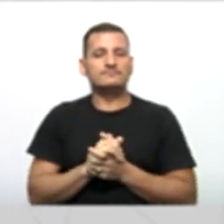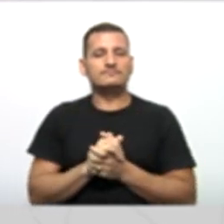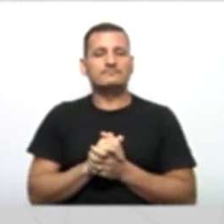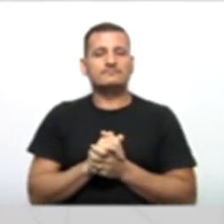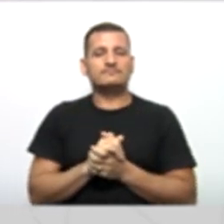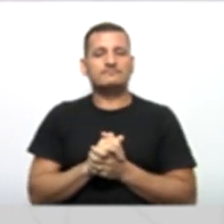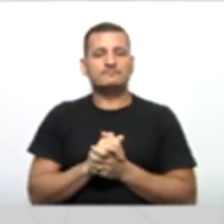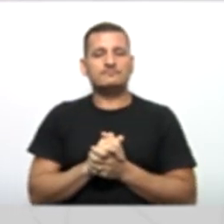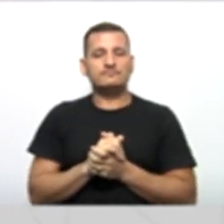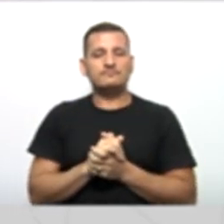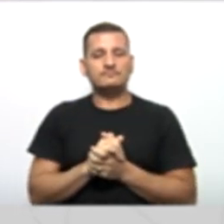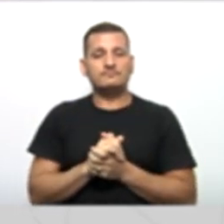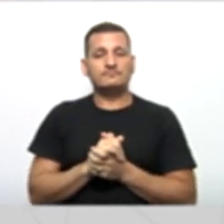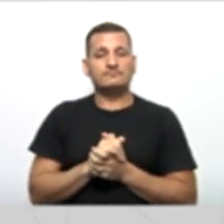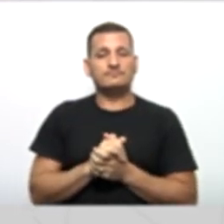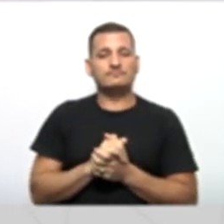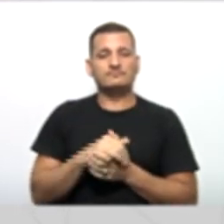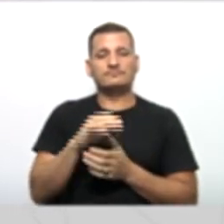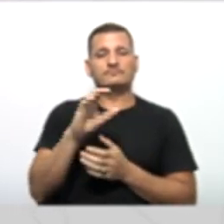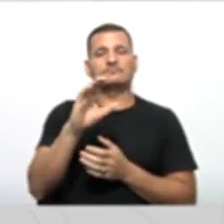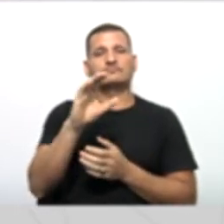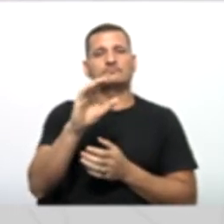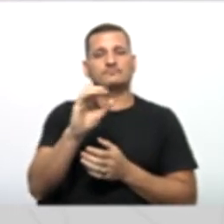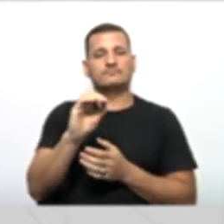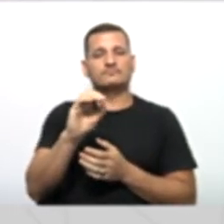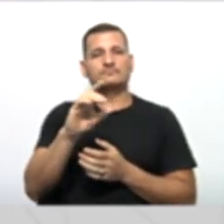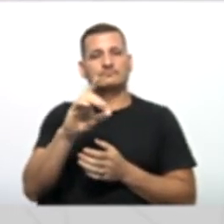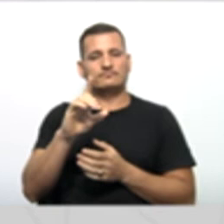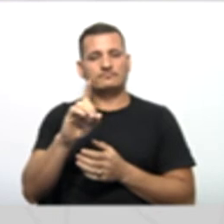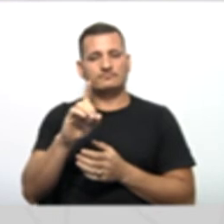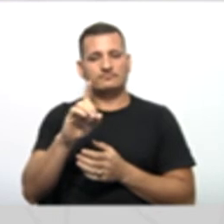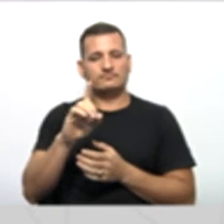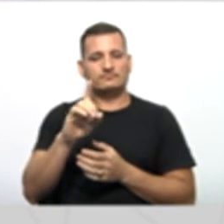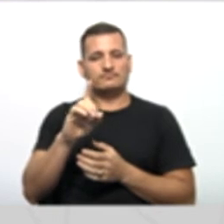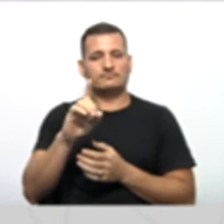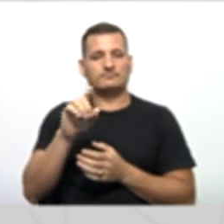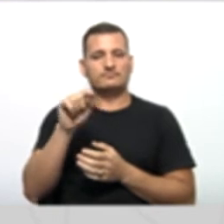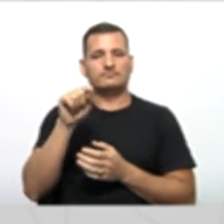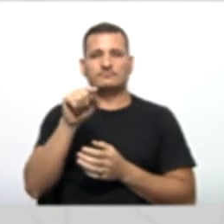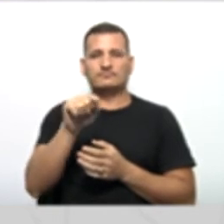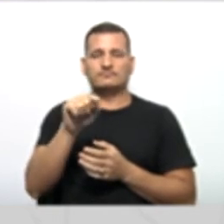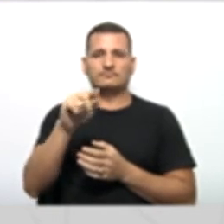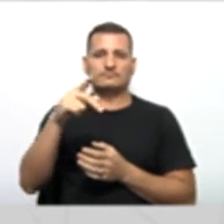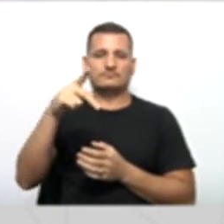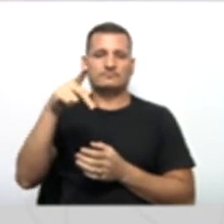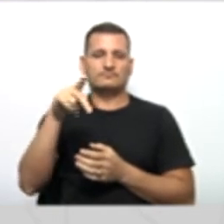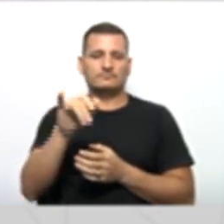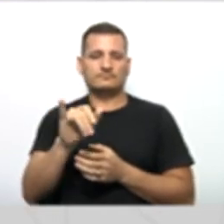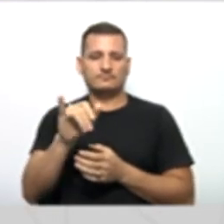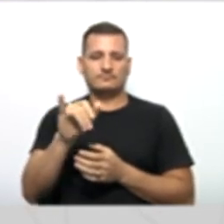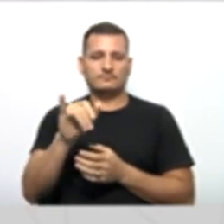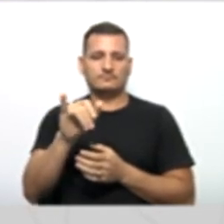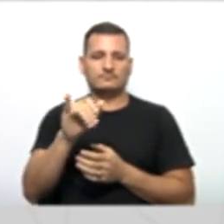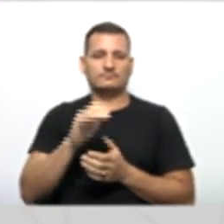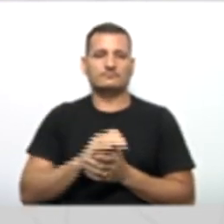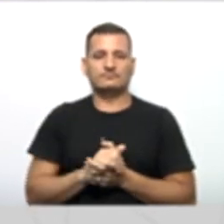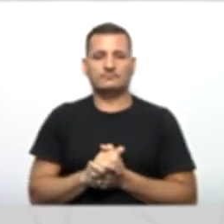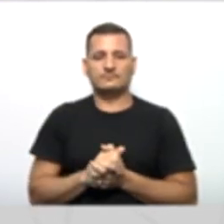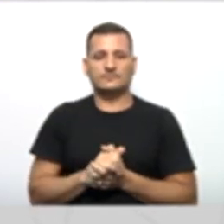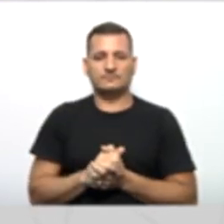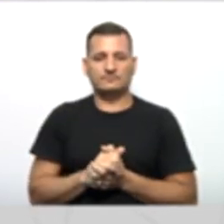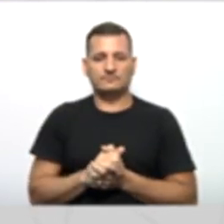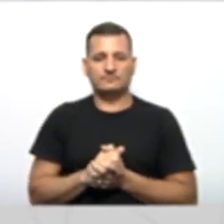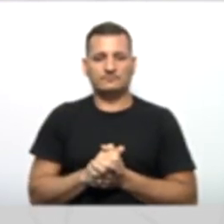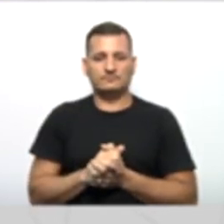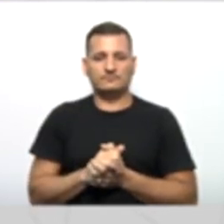executar o código feito no arquivo ponto pai no banco de dados então de novo o